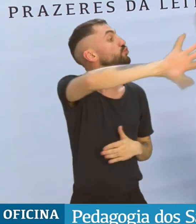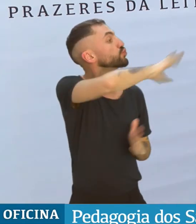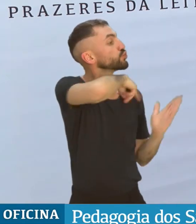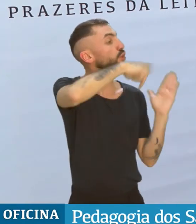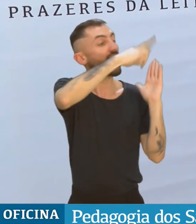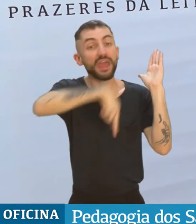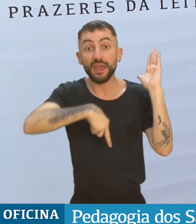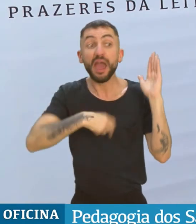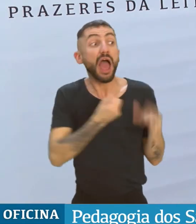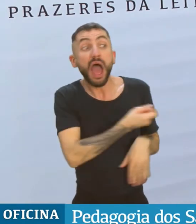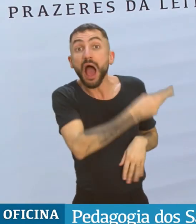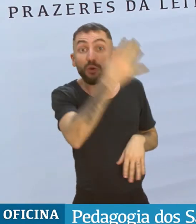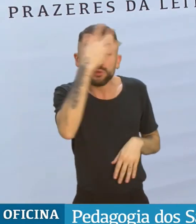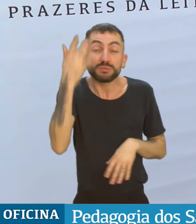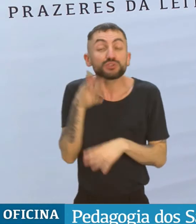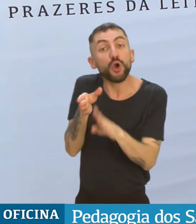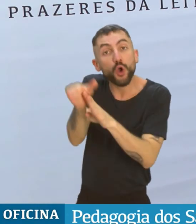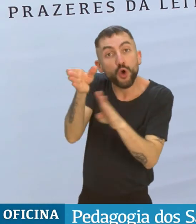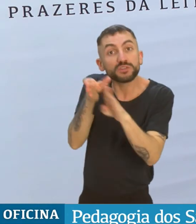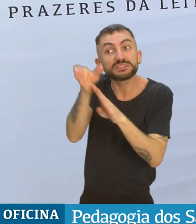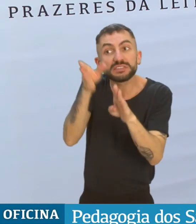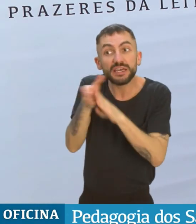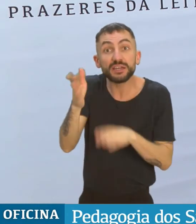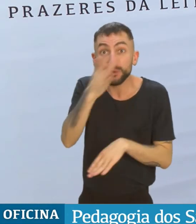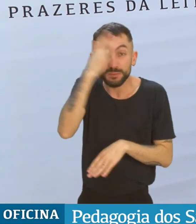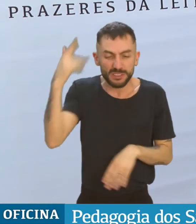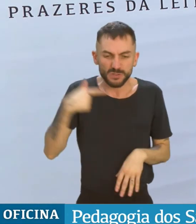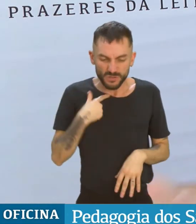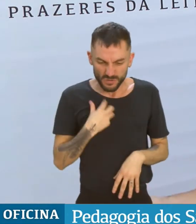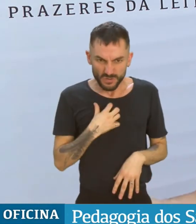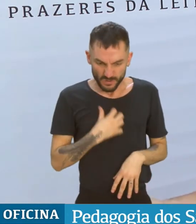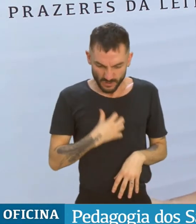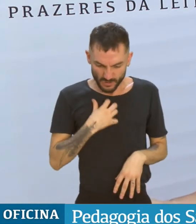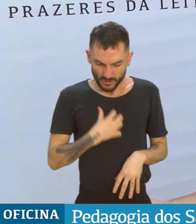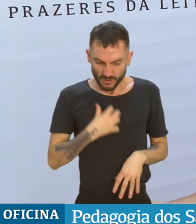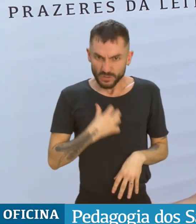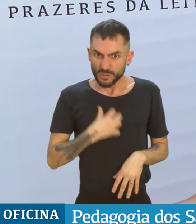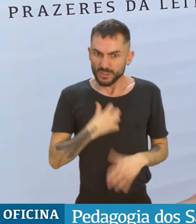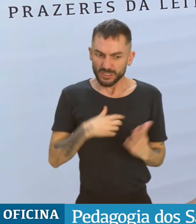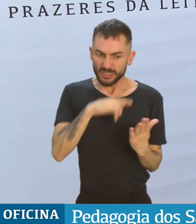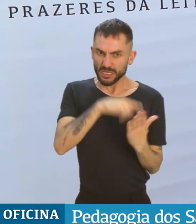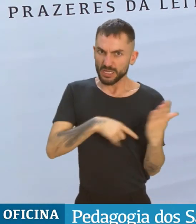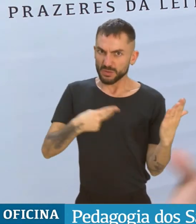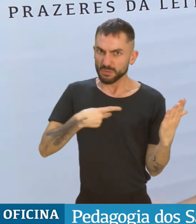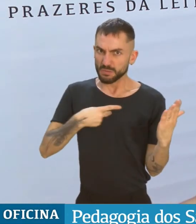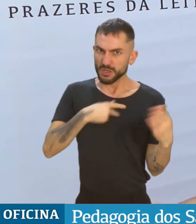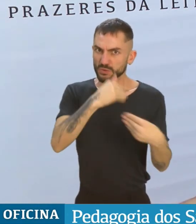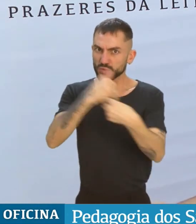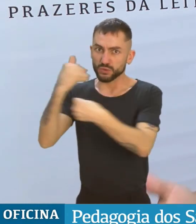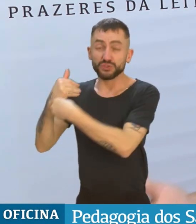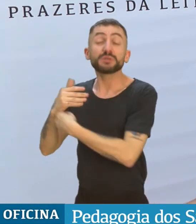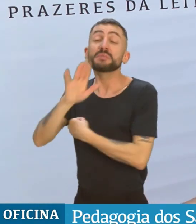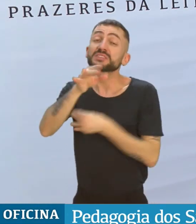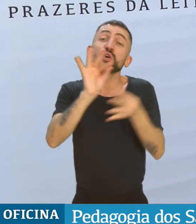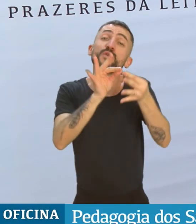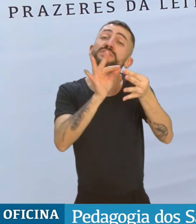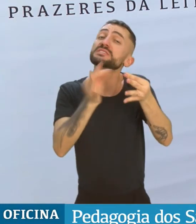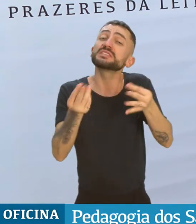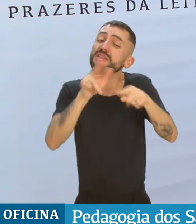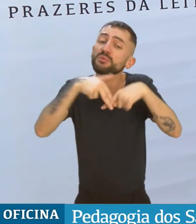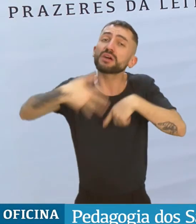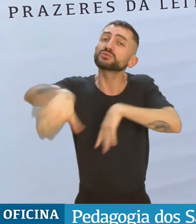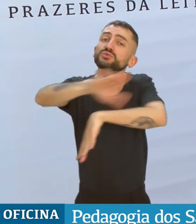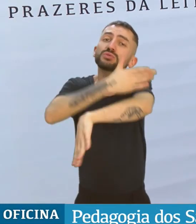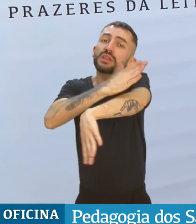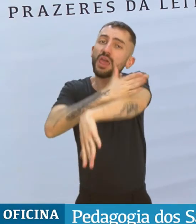fazem sugestões sobre o texto da pessoa, e às vezes a pessoa fica muito brava, né? Porque ninguém gosta que mexa no seu texto. Mas é uma oficina de escrita, é treino. E